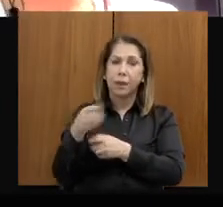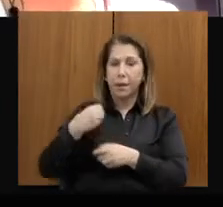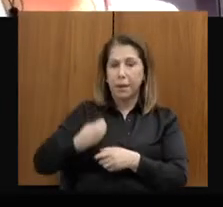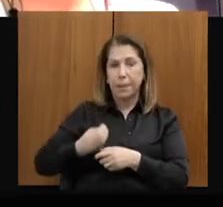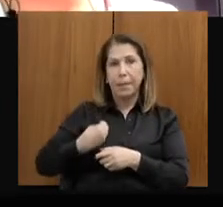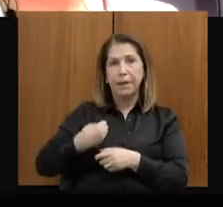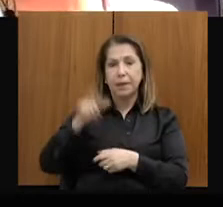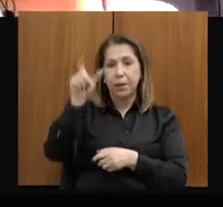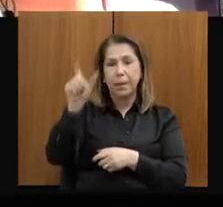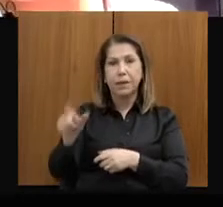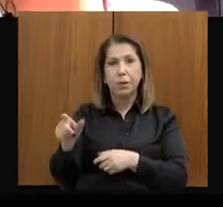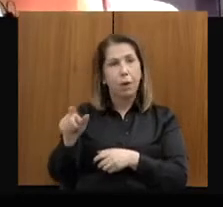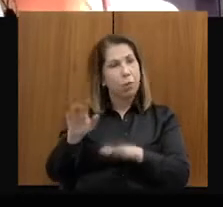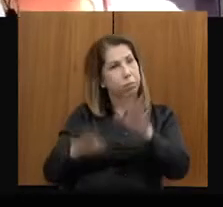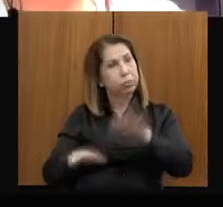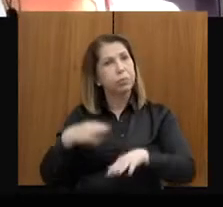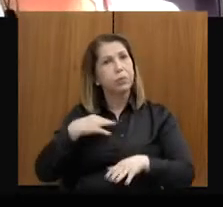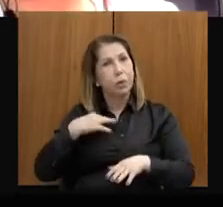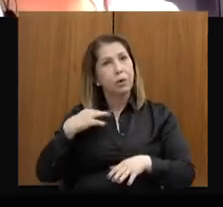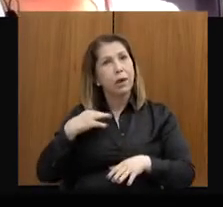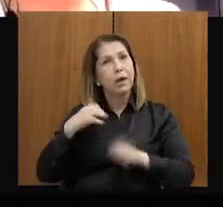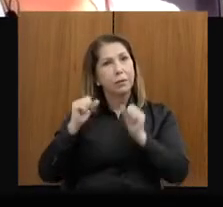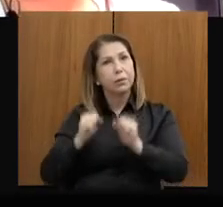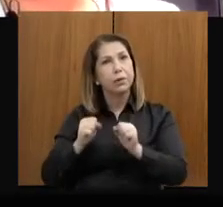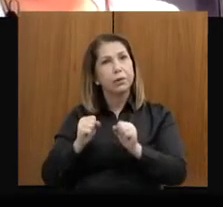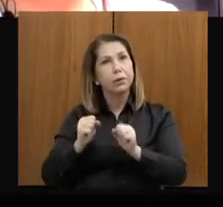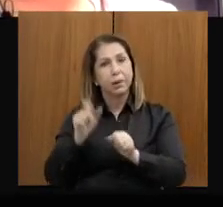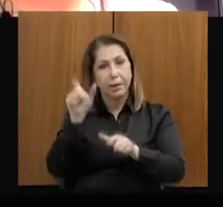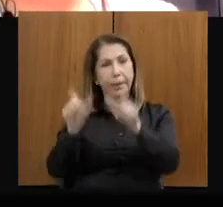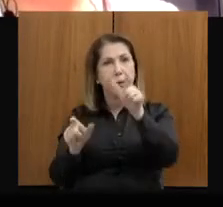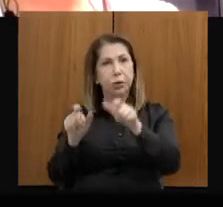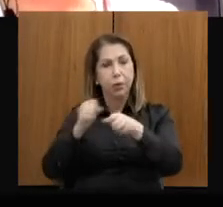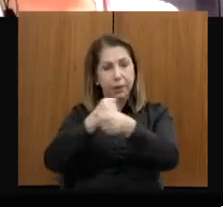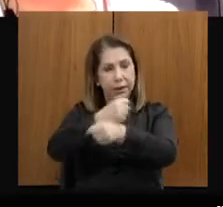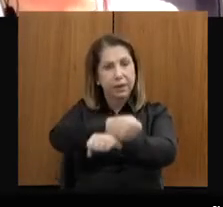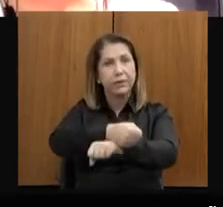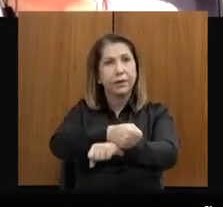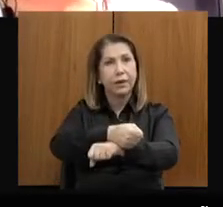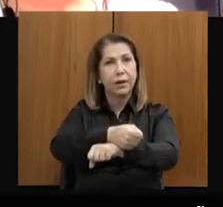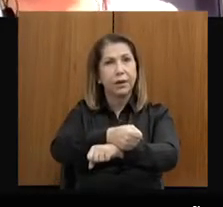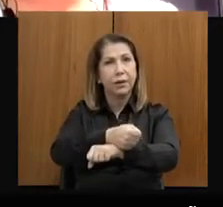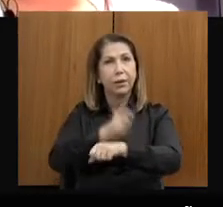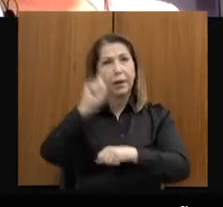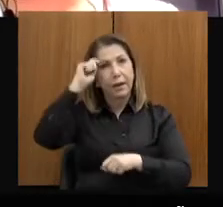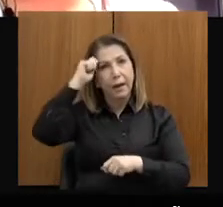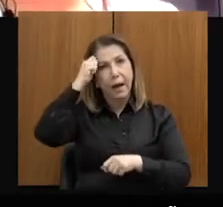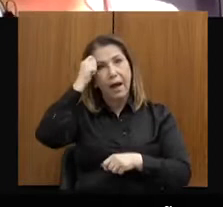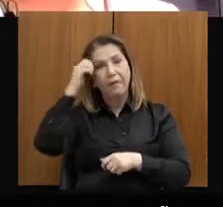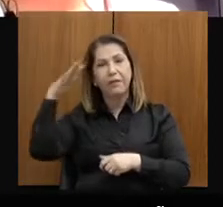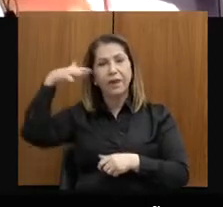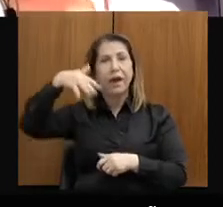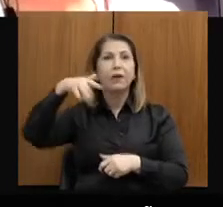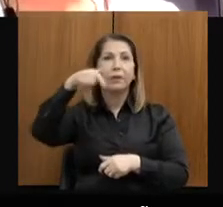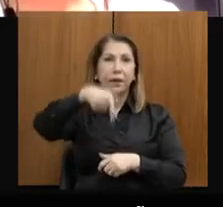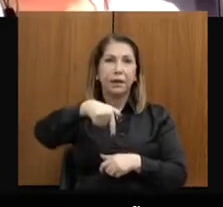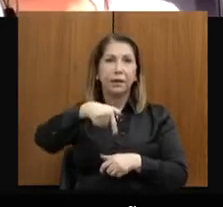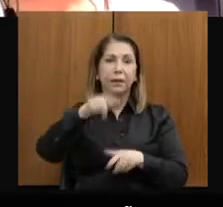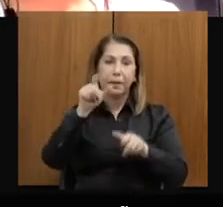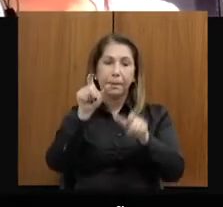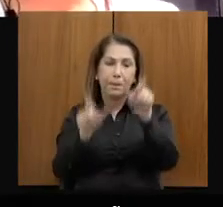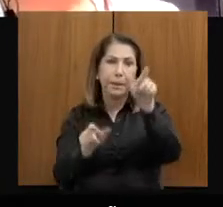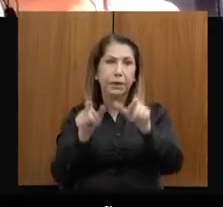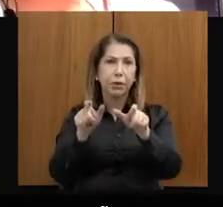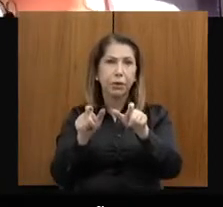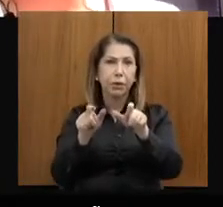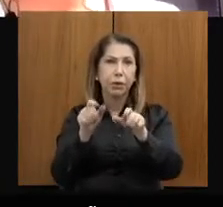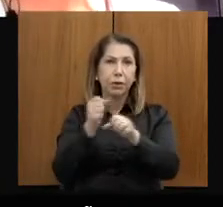inclusive involuntário na considerando o contexto de escravidão de africanos e africanas é dos povos